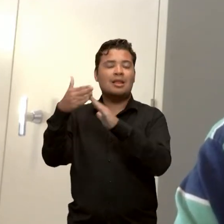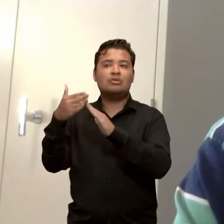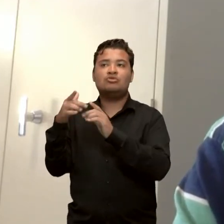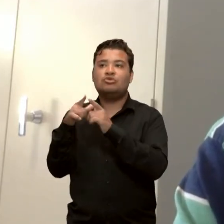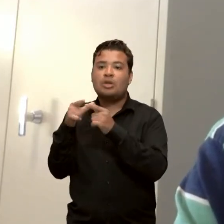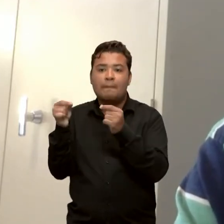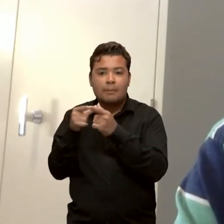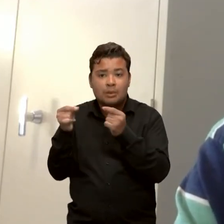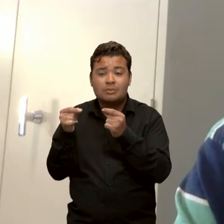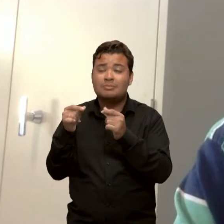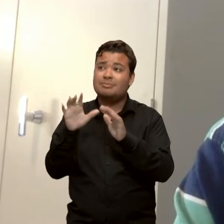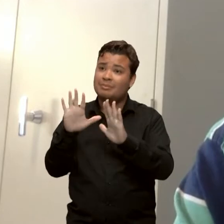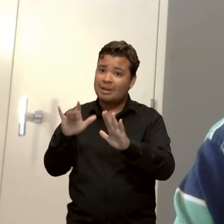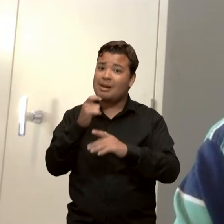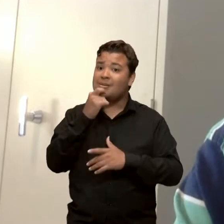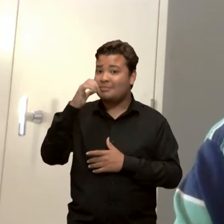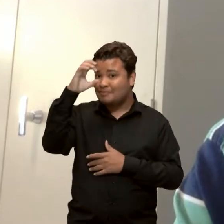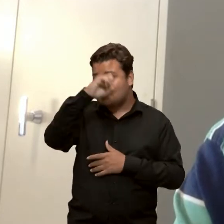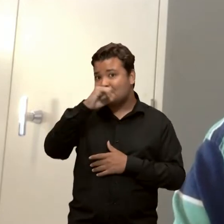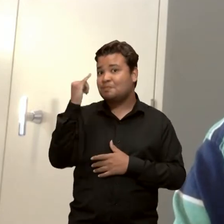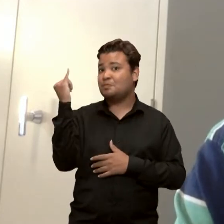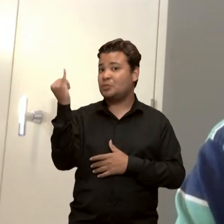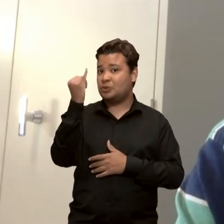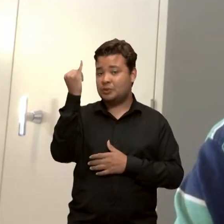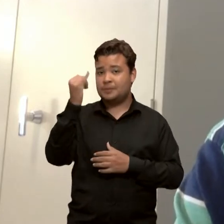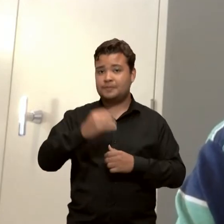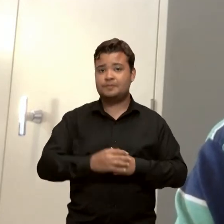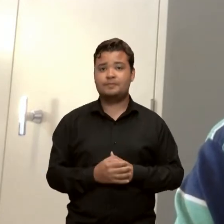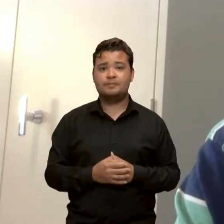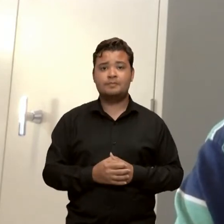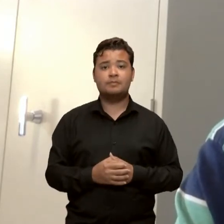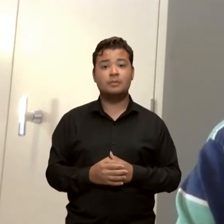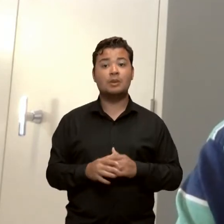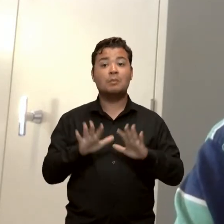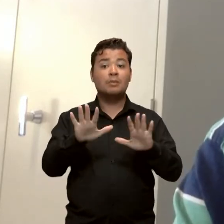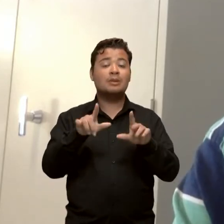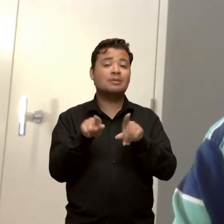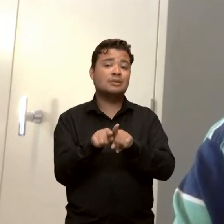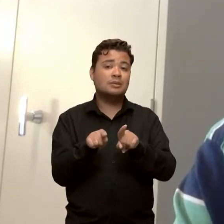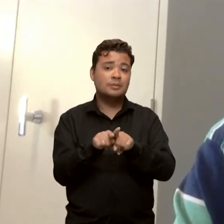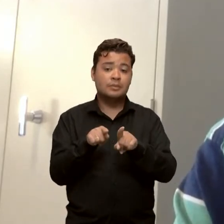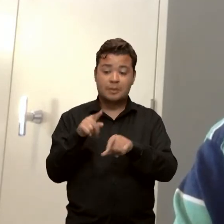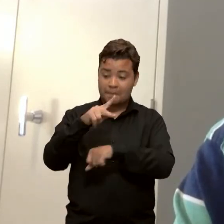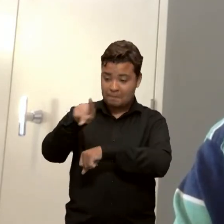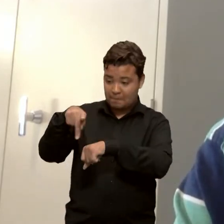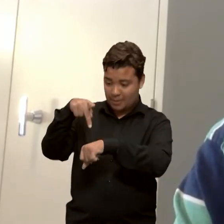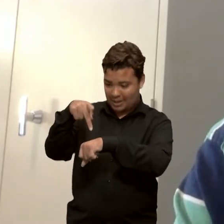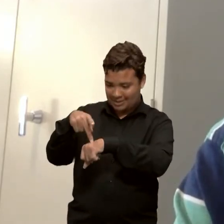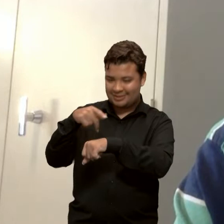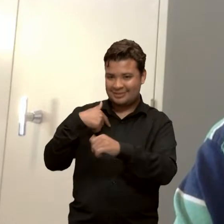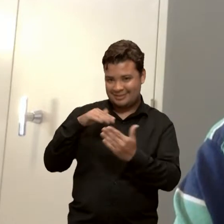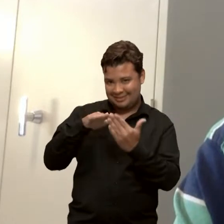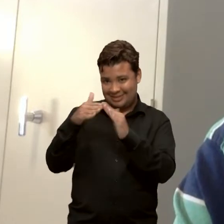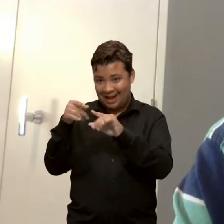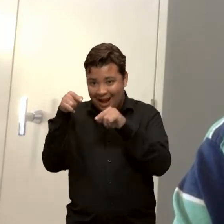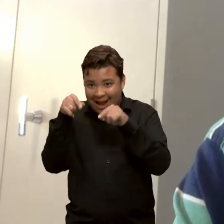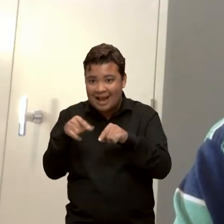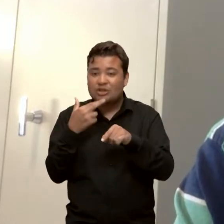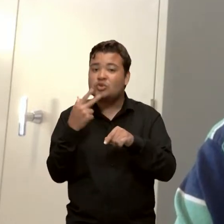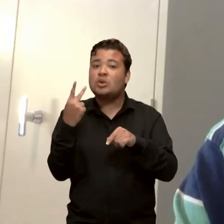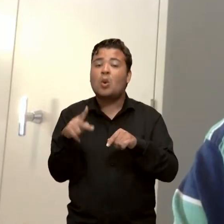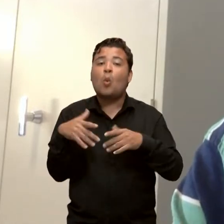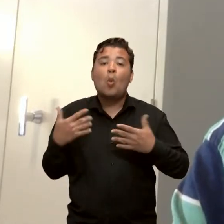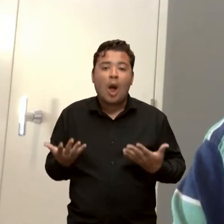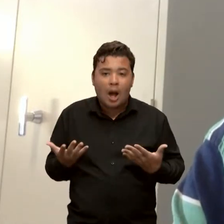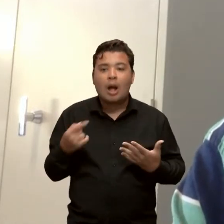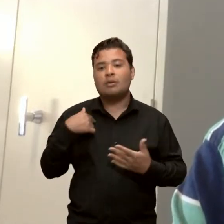inglês, mas preferencialmente tenha conhecimentos também da língua do país para onde ele pretende ir.